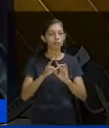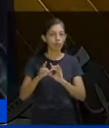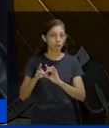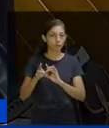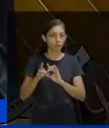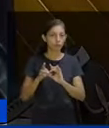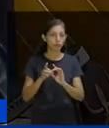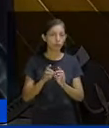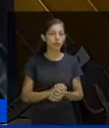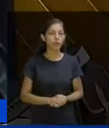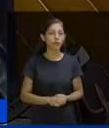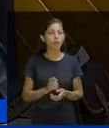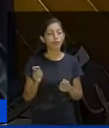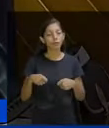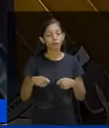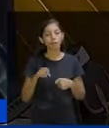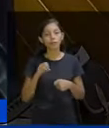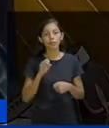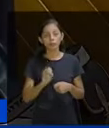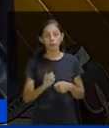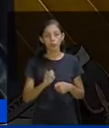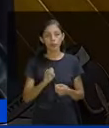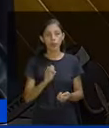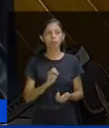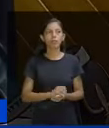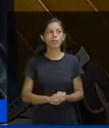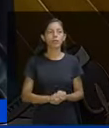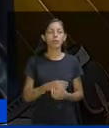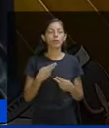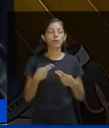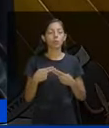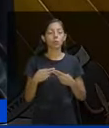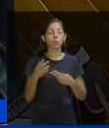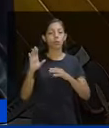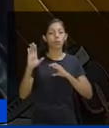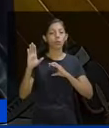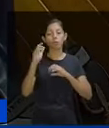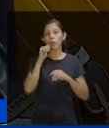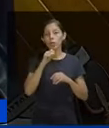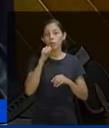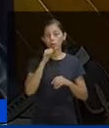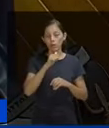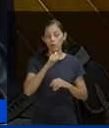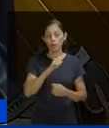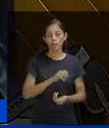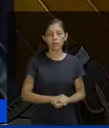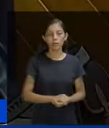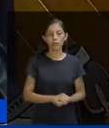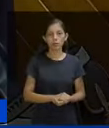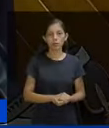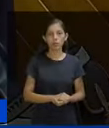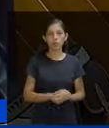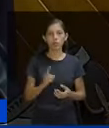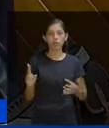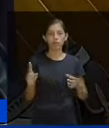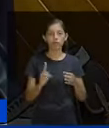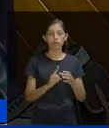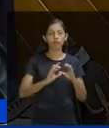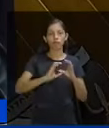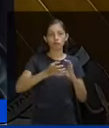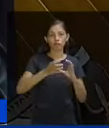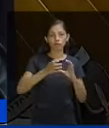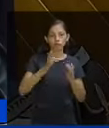será possível se ficar constatada a utilização de candidatura feminina fictícia. Com devida vênia